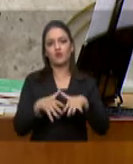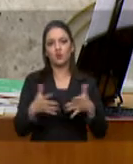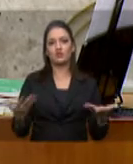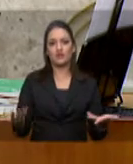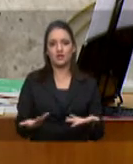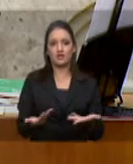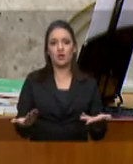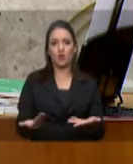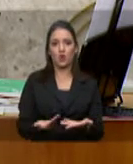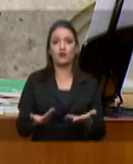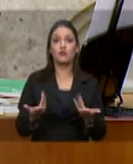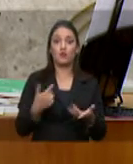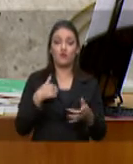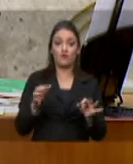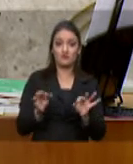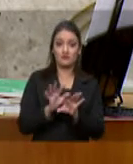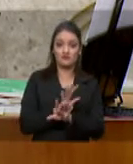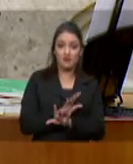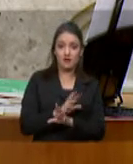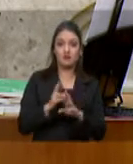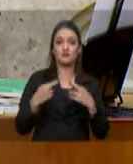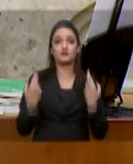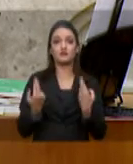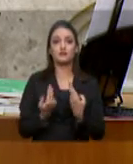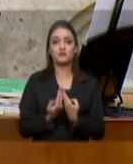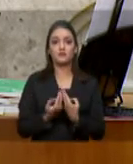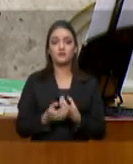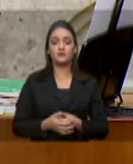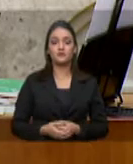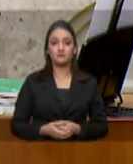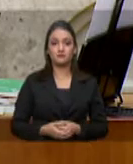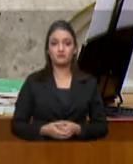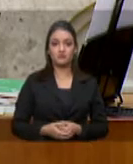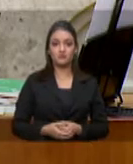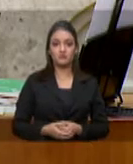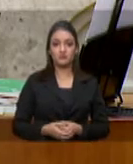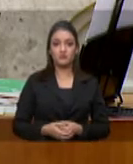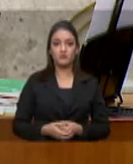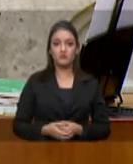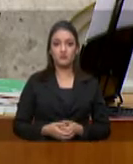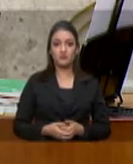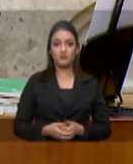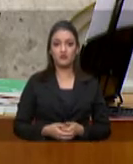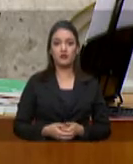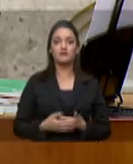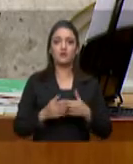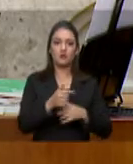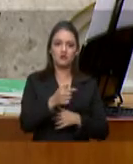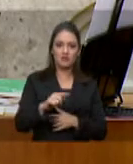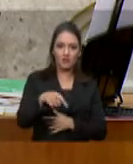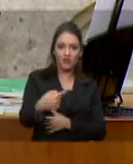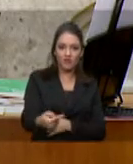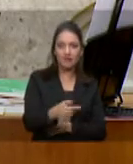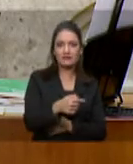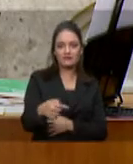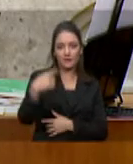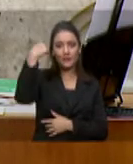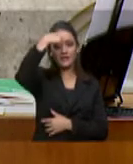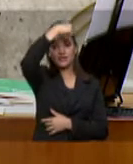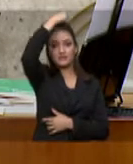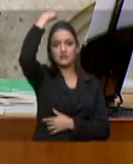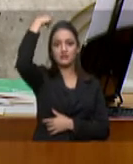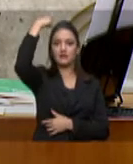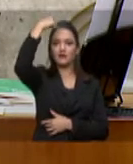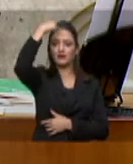vou encerrar a sessão, e advirá a Semana Santa, que eu espero que todos nós